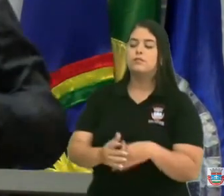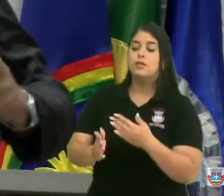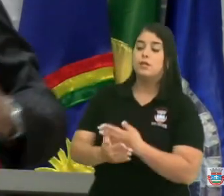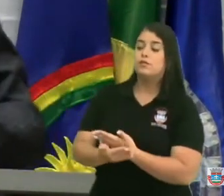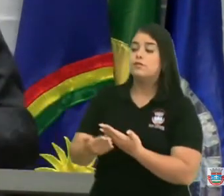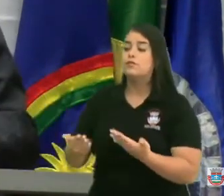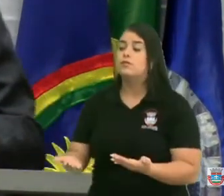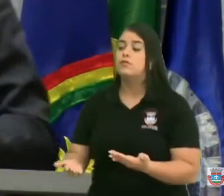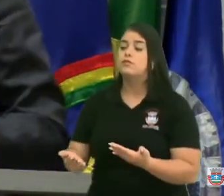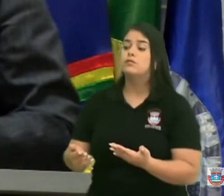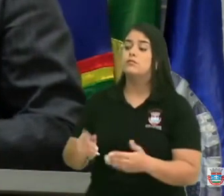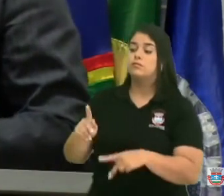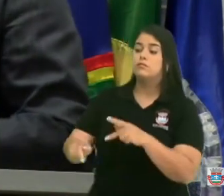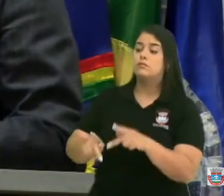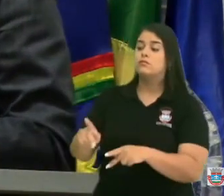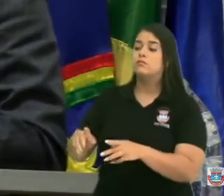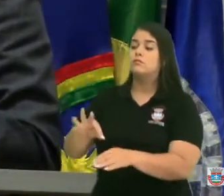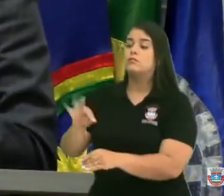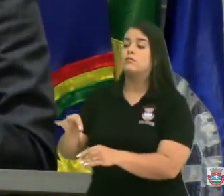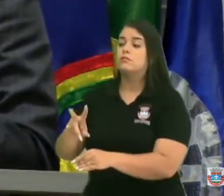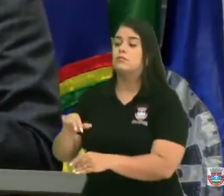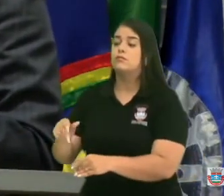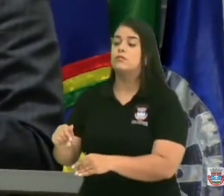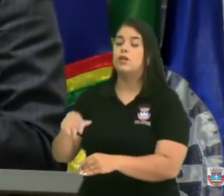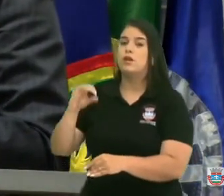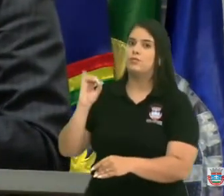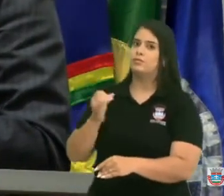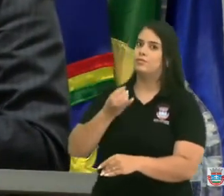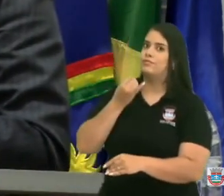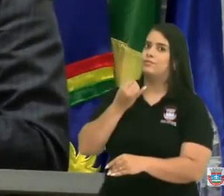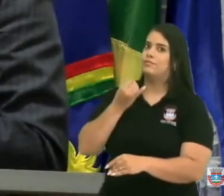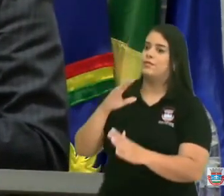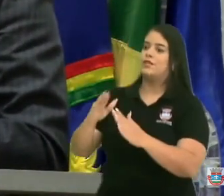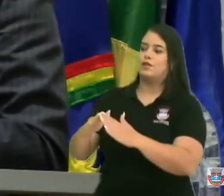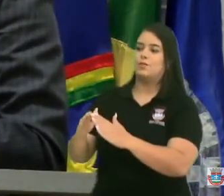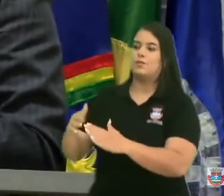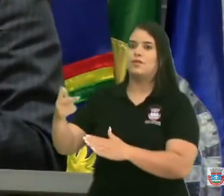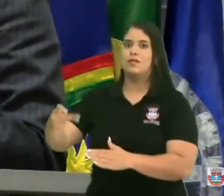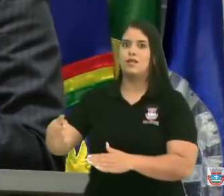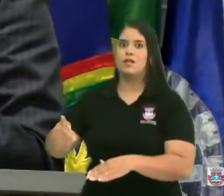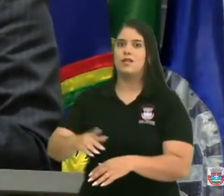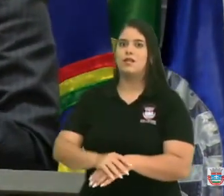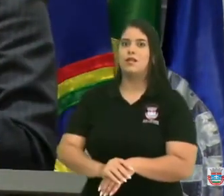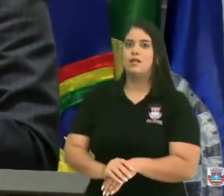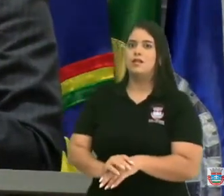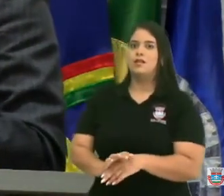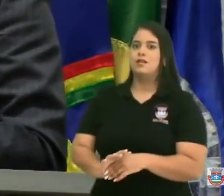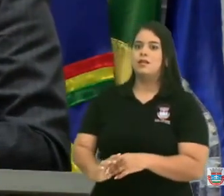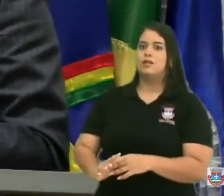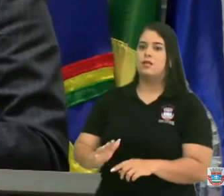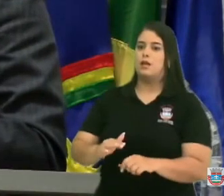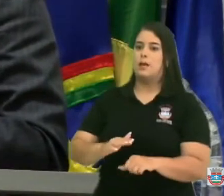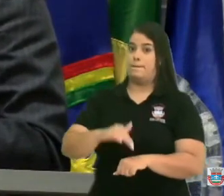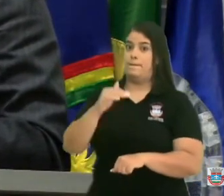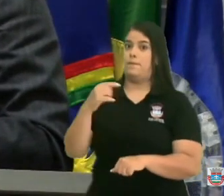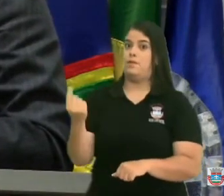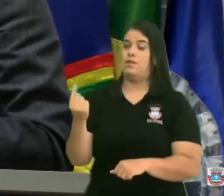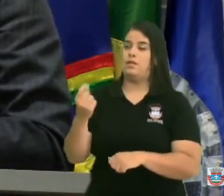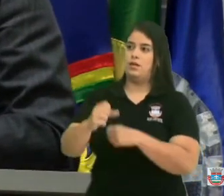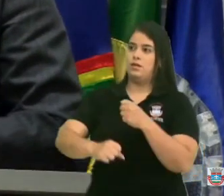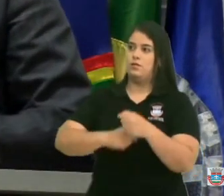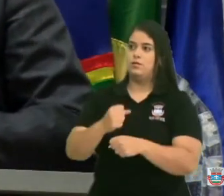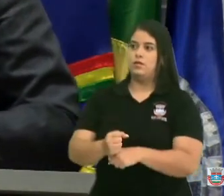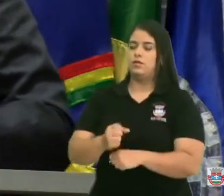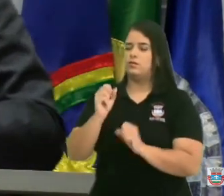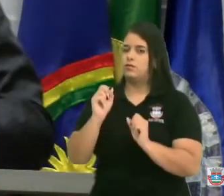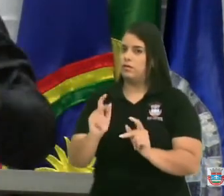Vocês, povo do Espírito Santo, eu tive a oportunidade, Pachequinho, de morar na Vila do Espírito Santo durante mais de um ano. Eu morei lá,